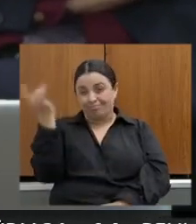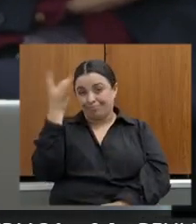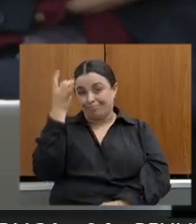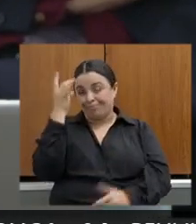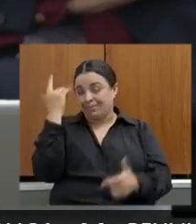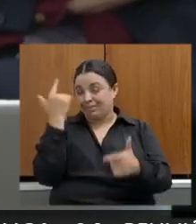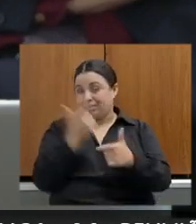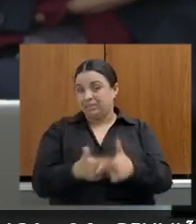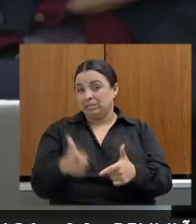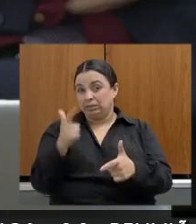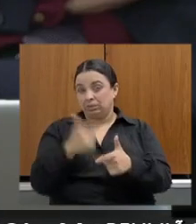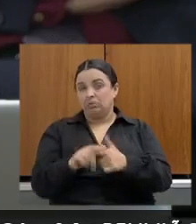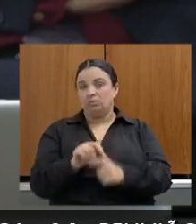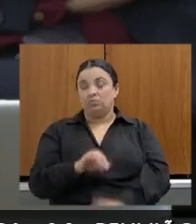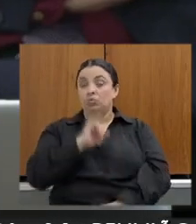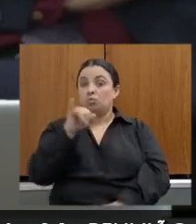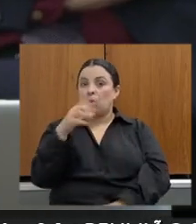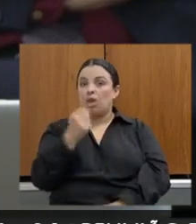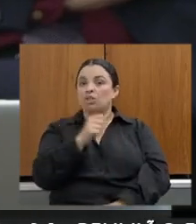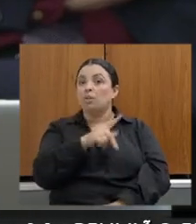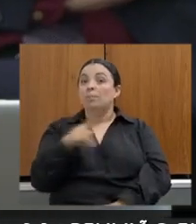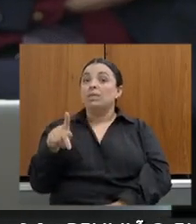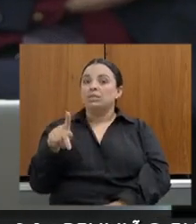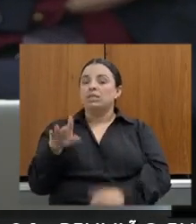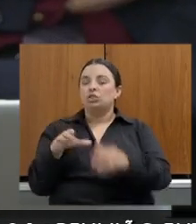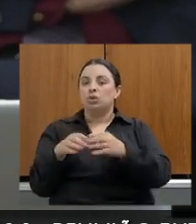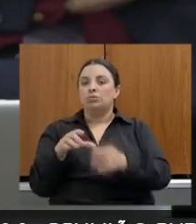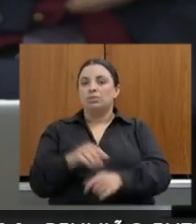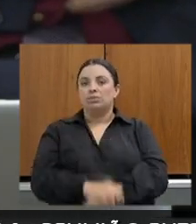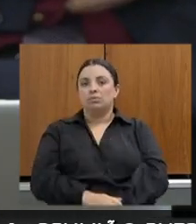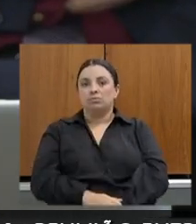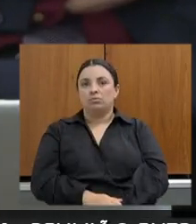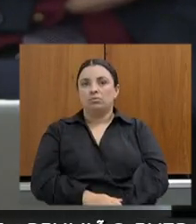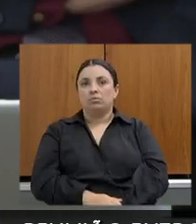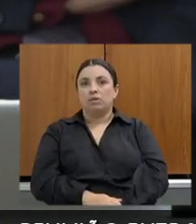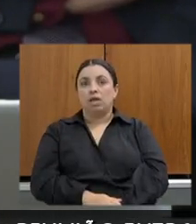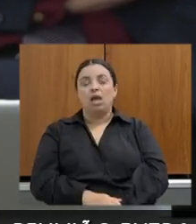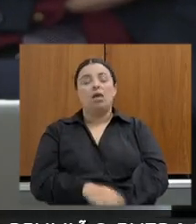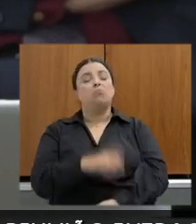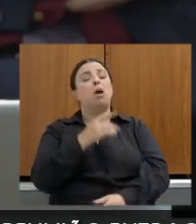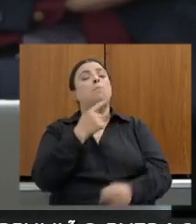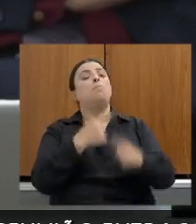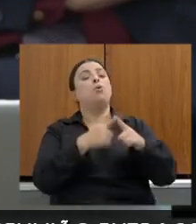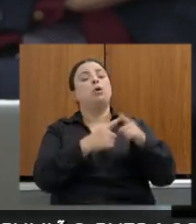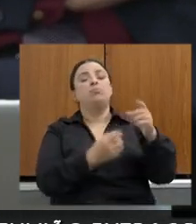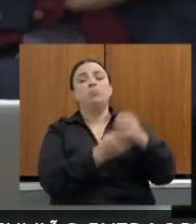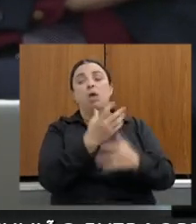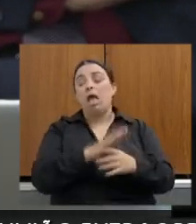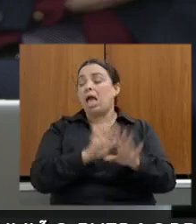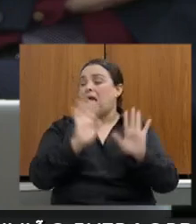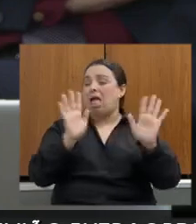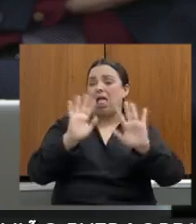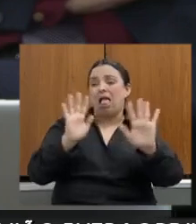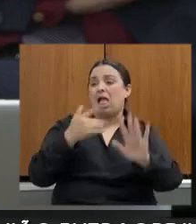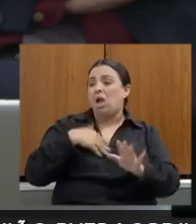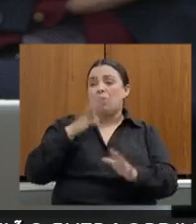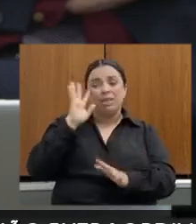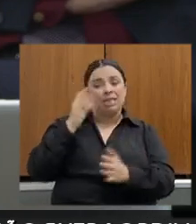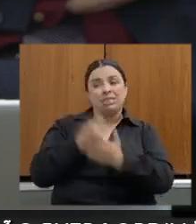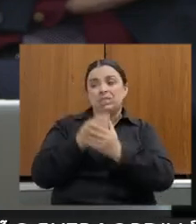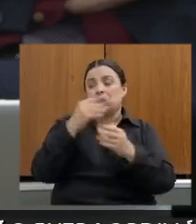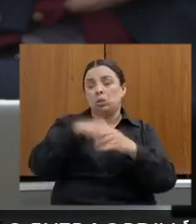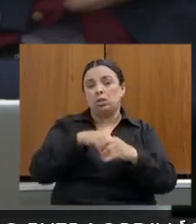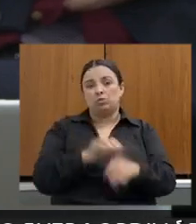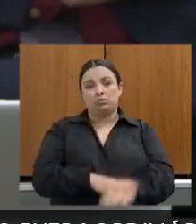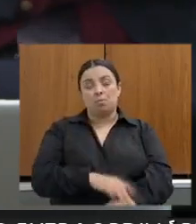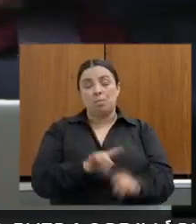e ela ser indagado não foi uma decisão Nossa que interno.no beleza mas não olhou como é que ficaria o